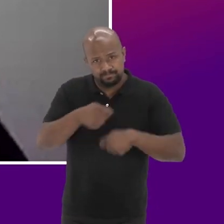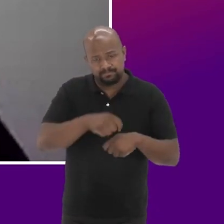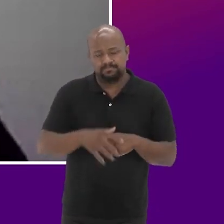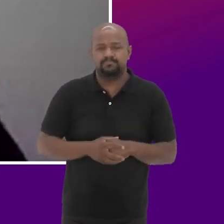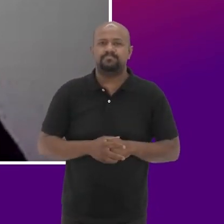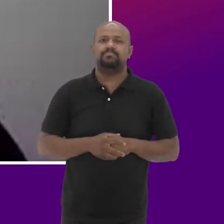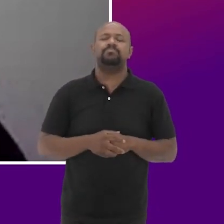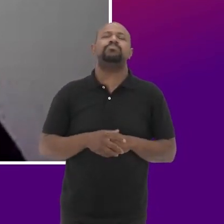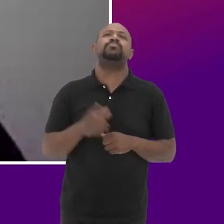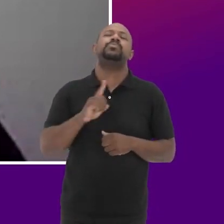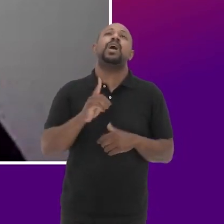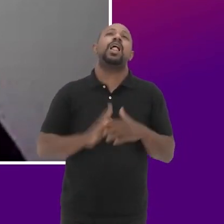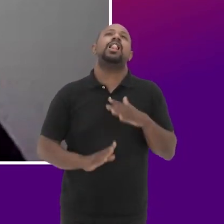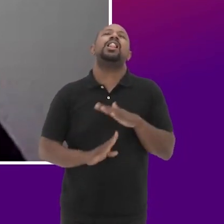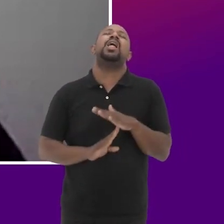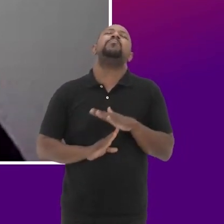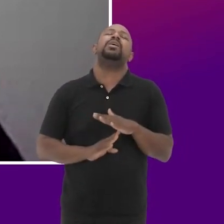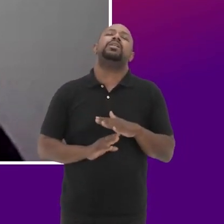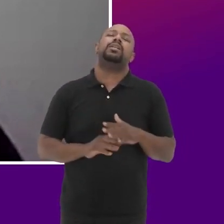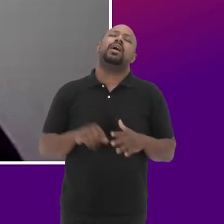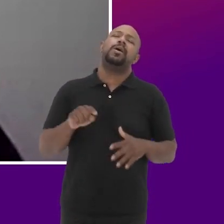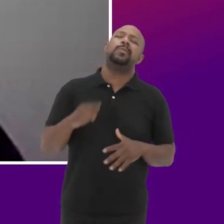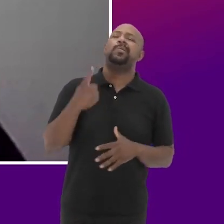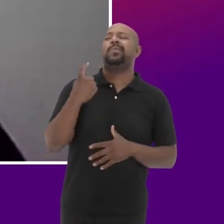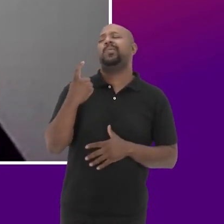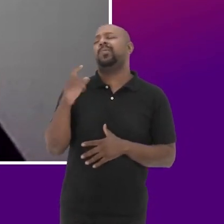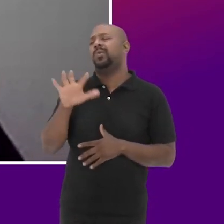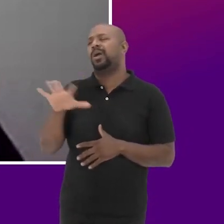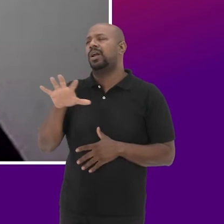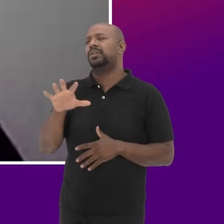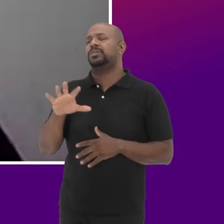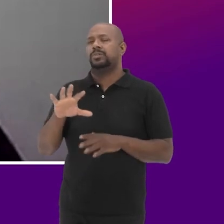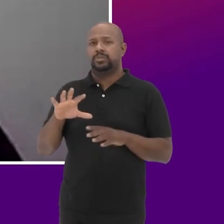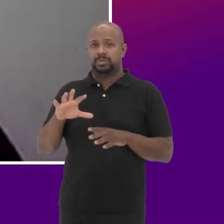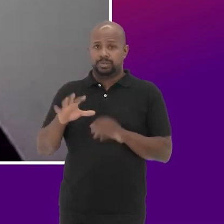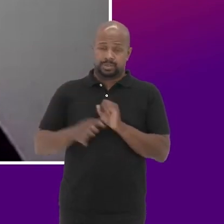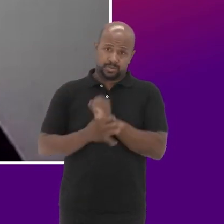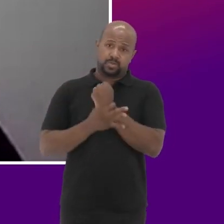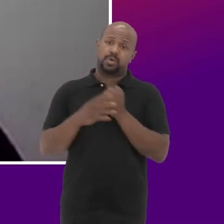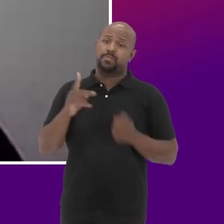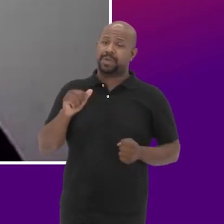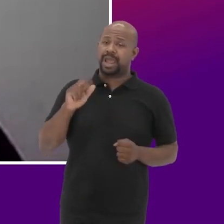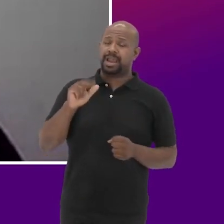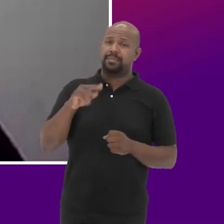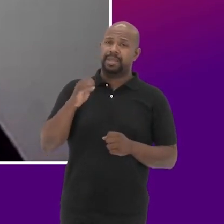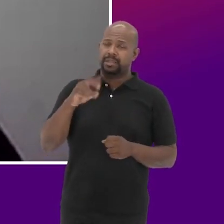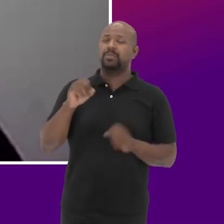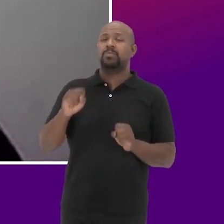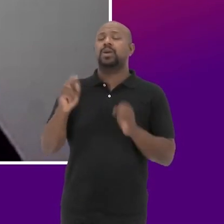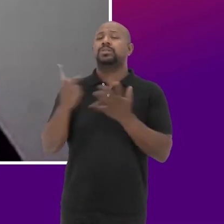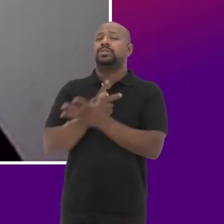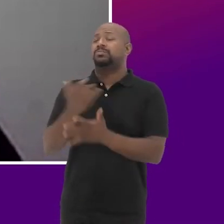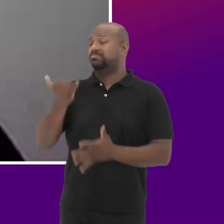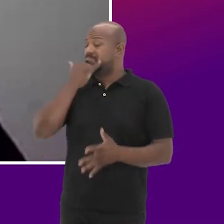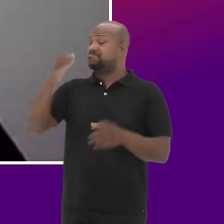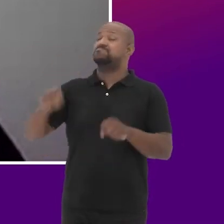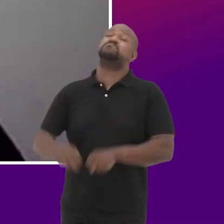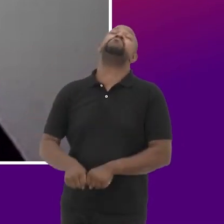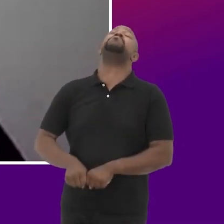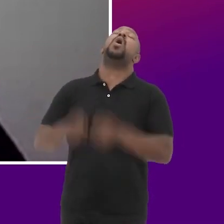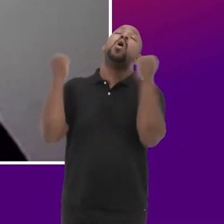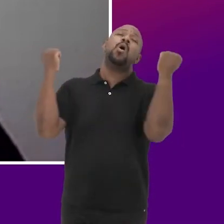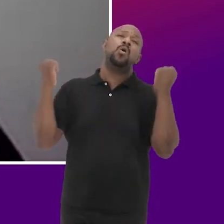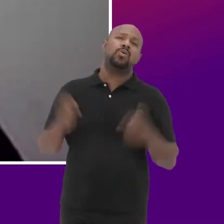econômica. Não se limita realmente ao mundo agro, a gente está falando de seguro paramétrico que se adequa às grandes catástrofes, que